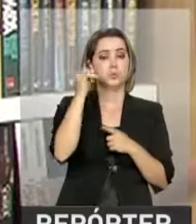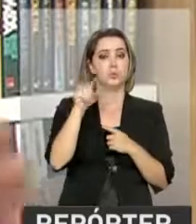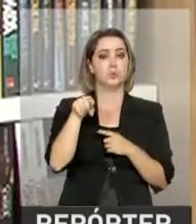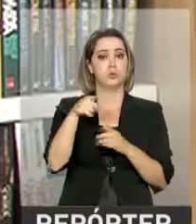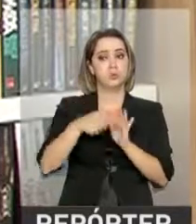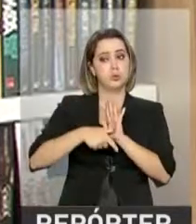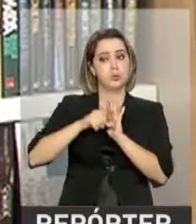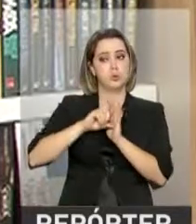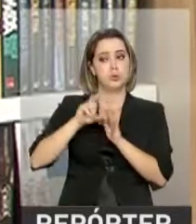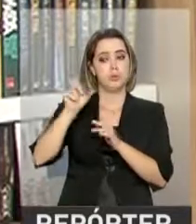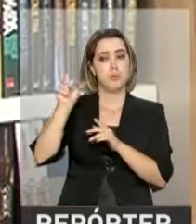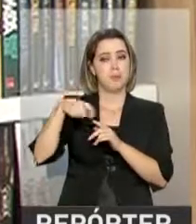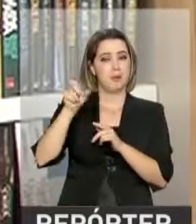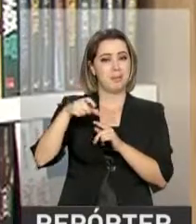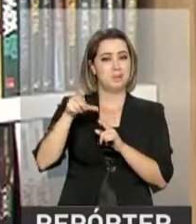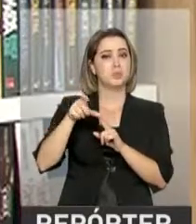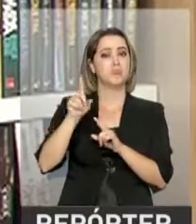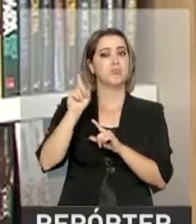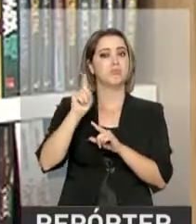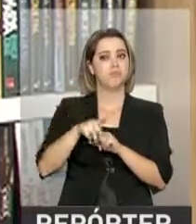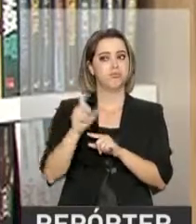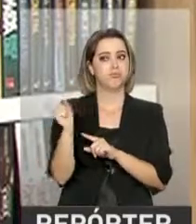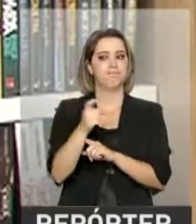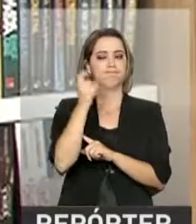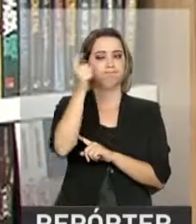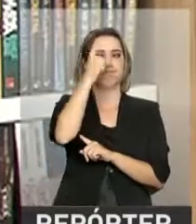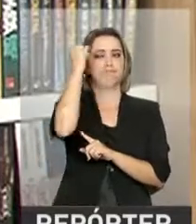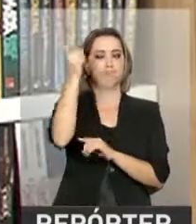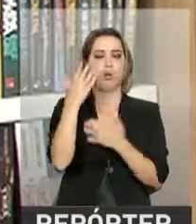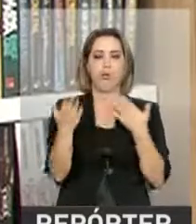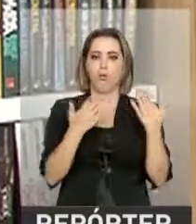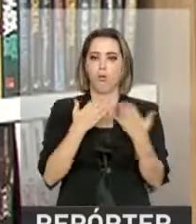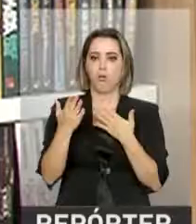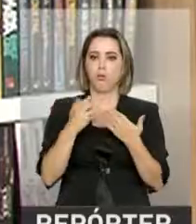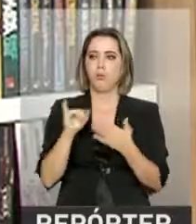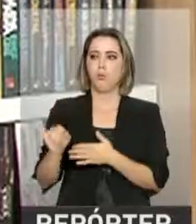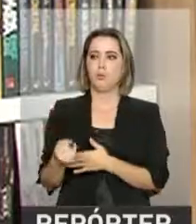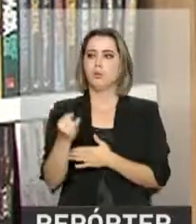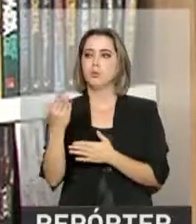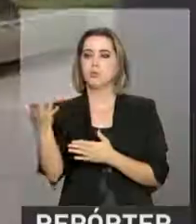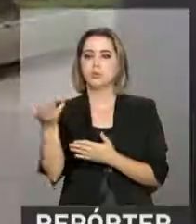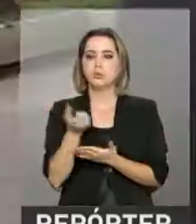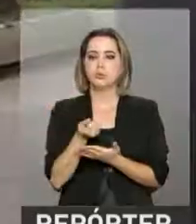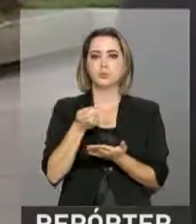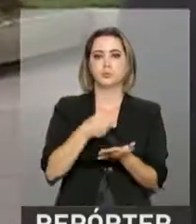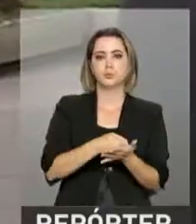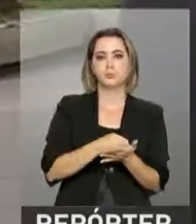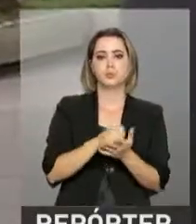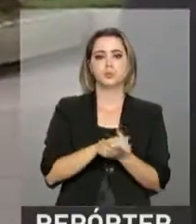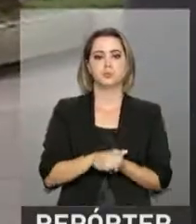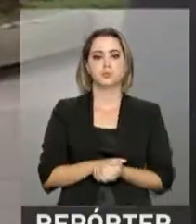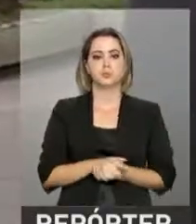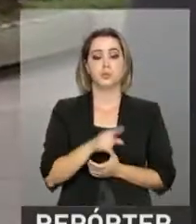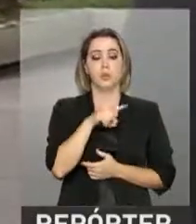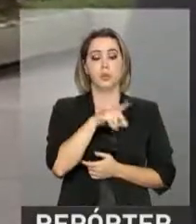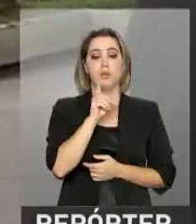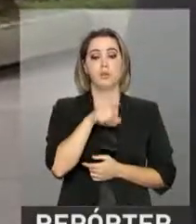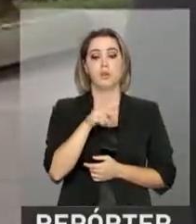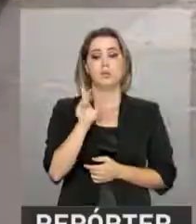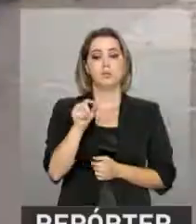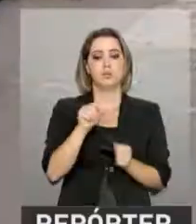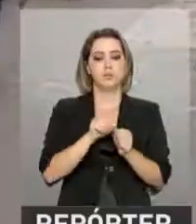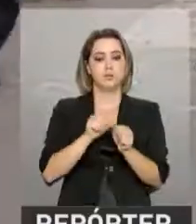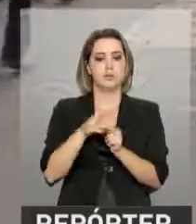cobrados pelo cartão de crédito e pela financeira são muito superiores aos juros que são recebidos. É o que Maria Rúbia faz há